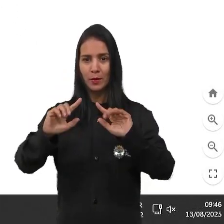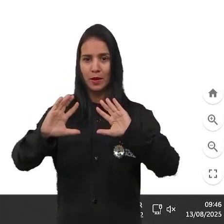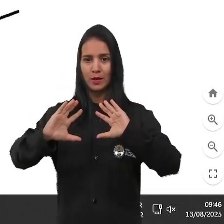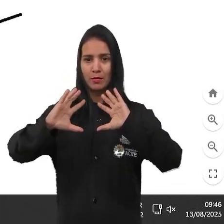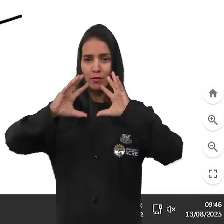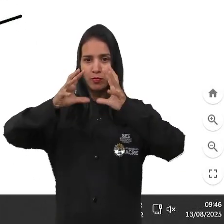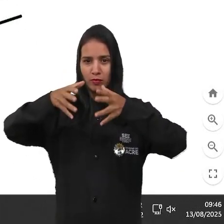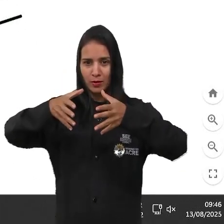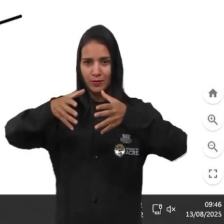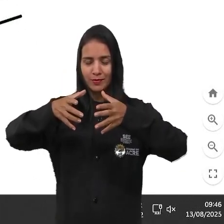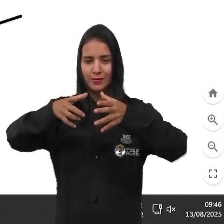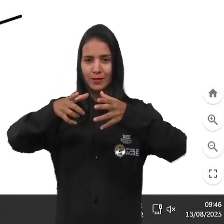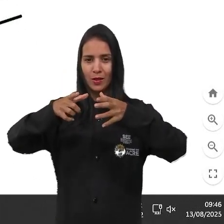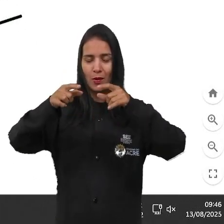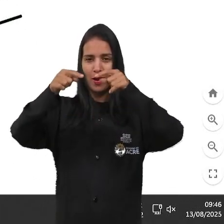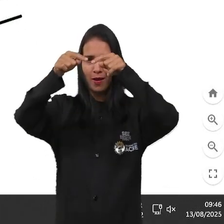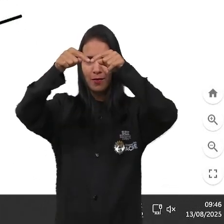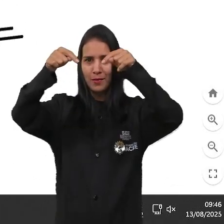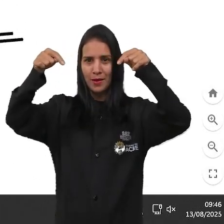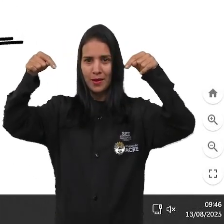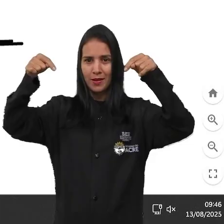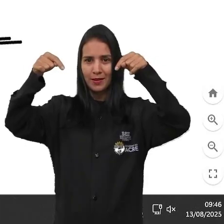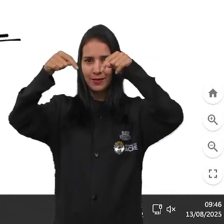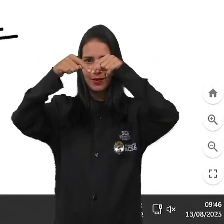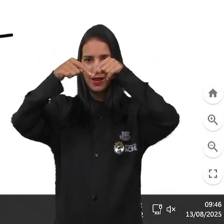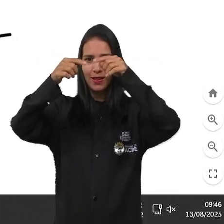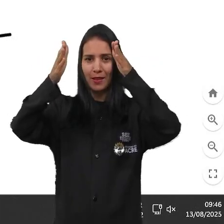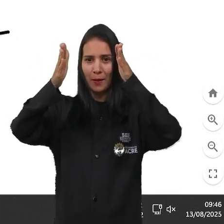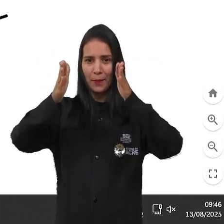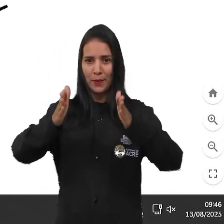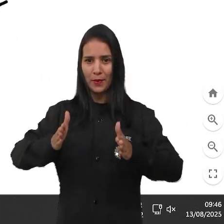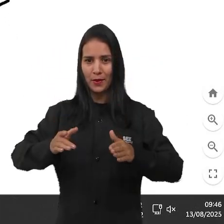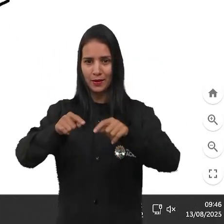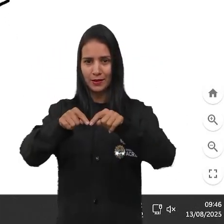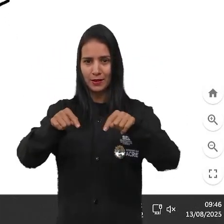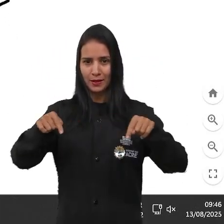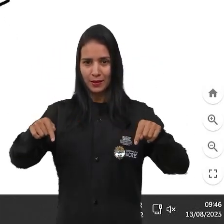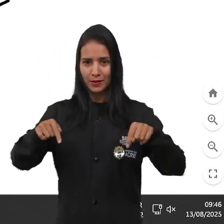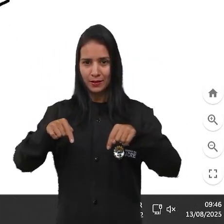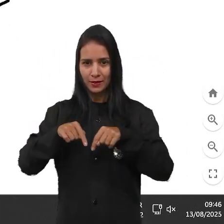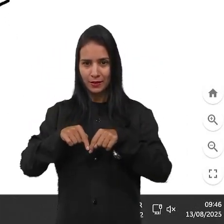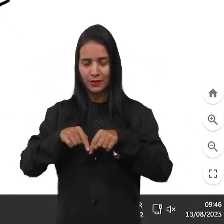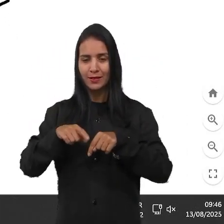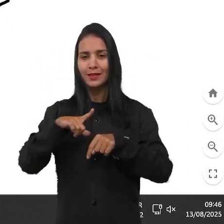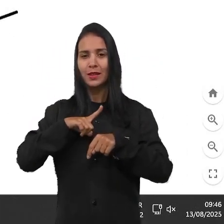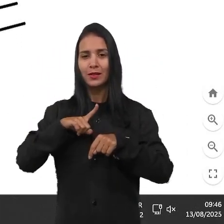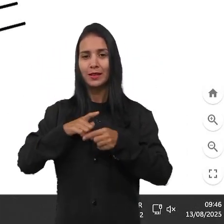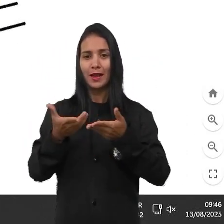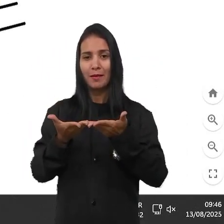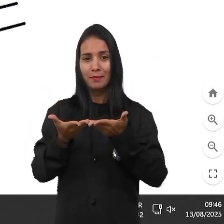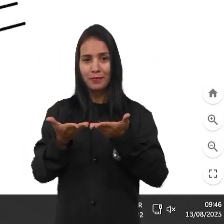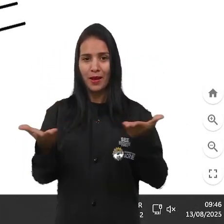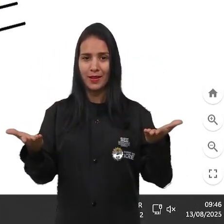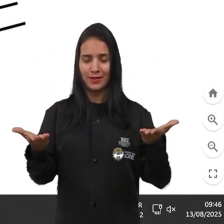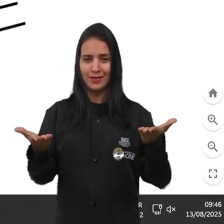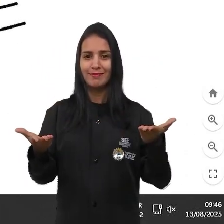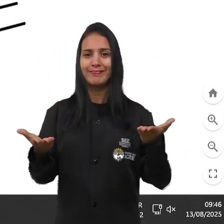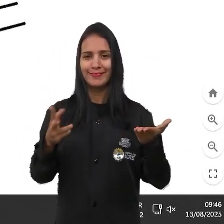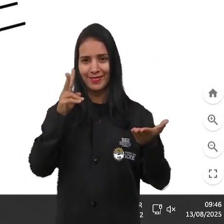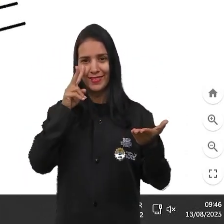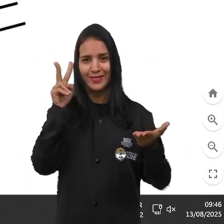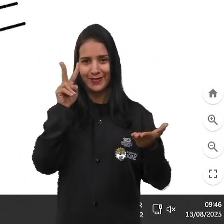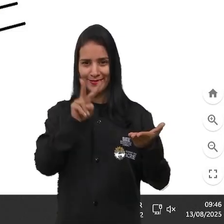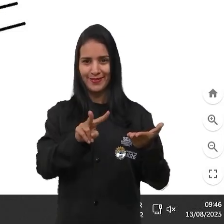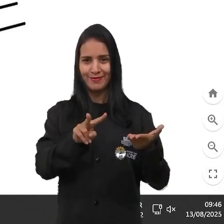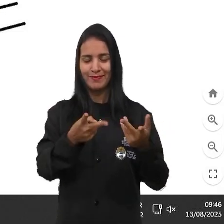não é tão difícil de perceber que eles também têm o mesmo volume. A base, nesse caso, seria essa parte